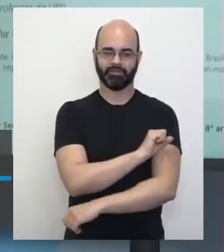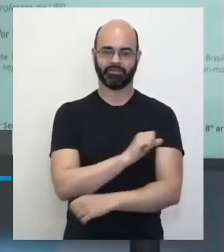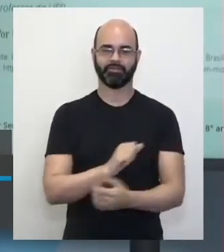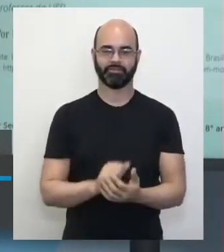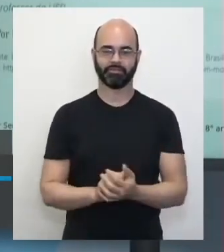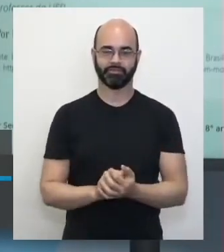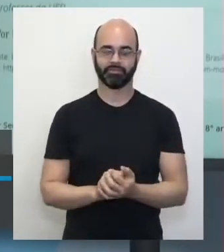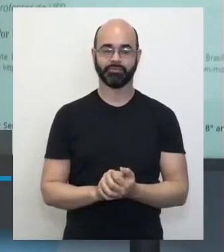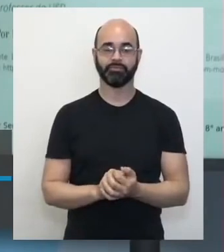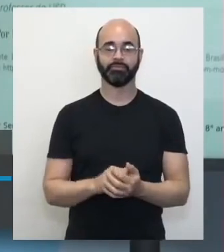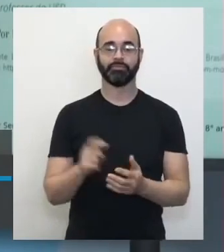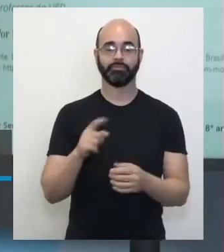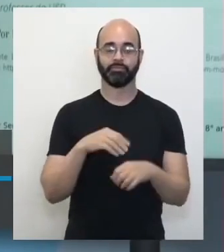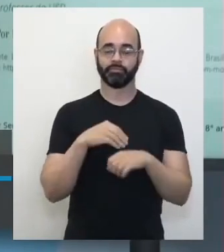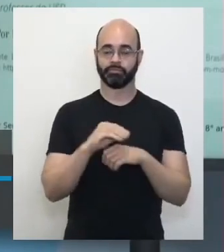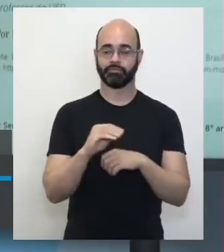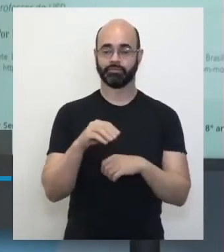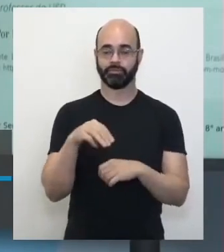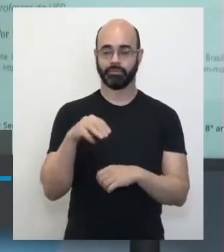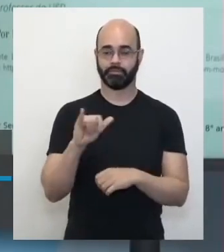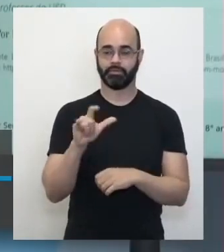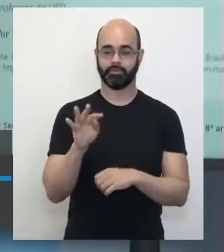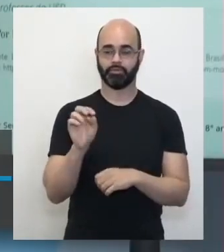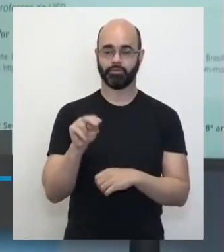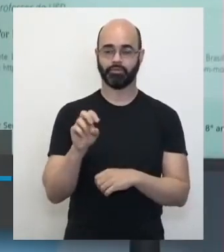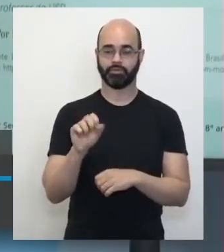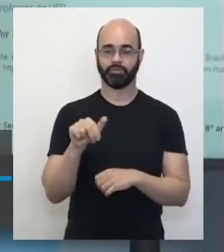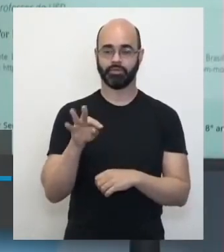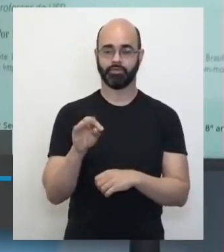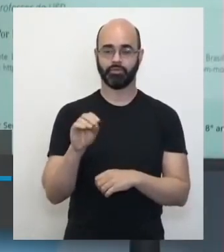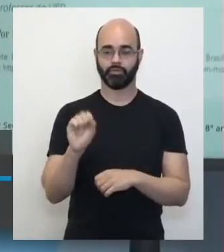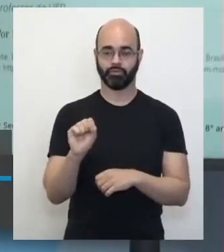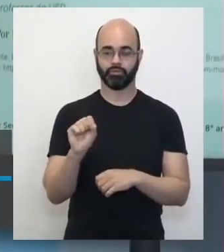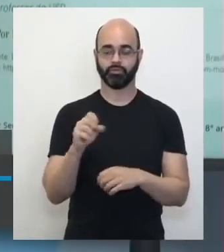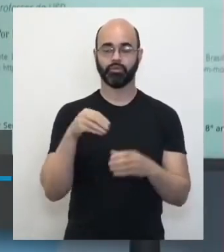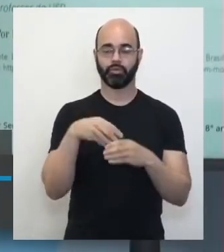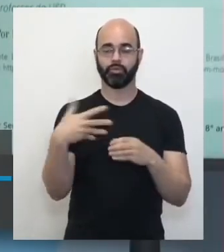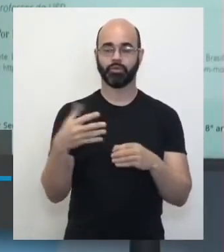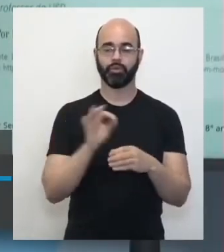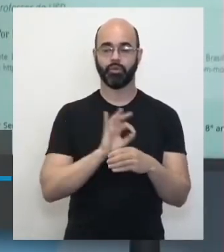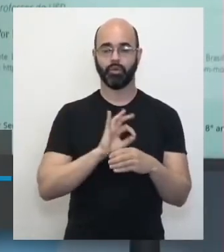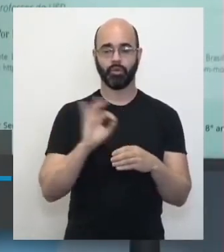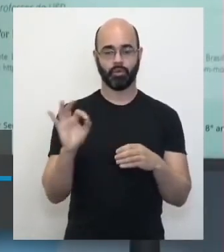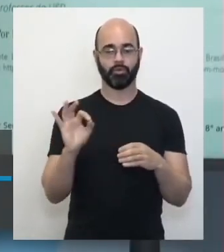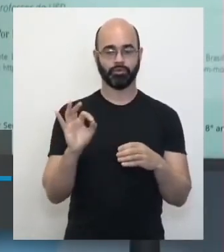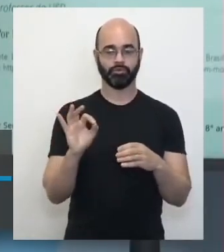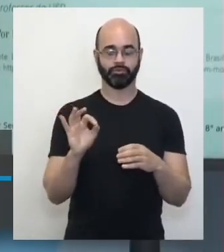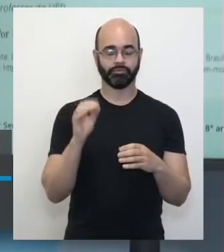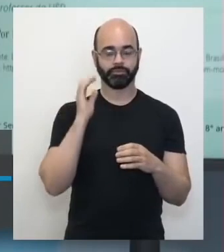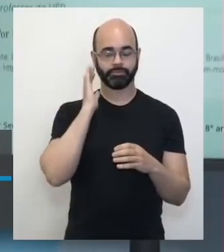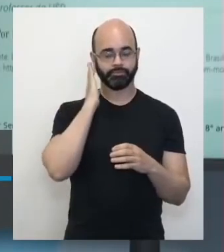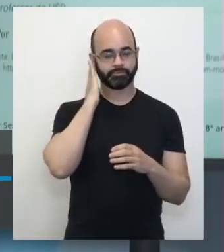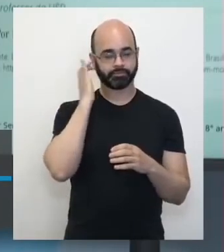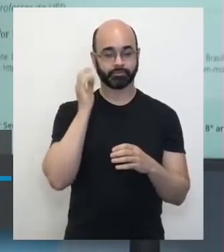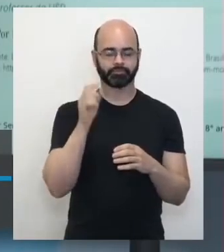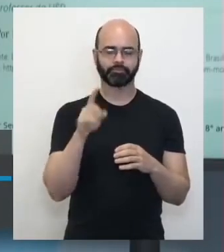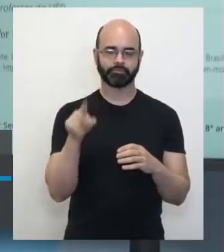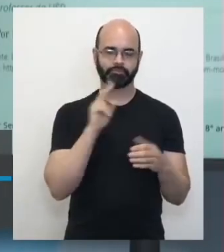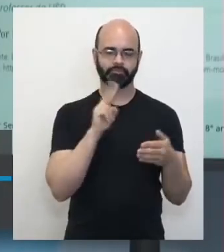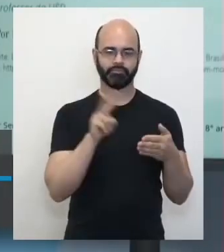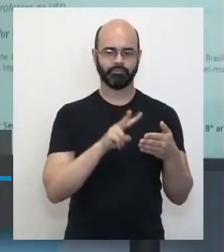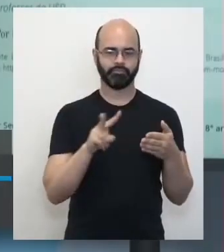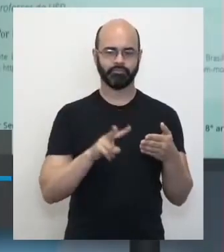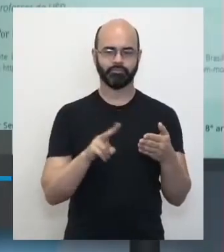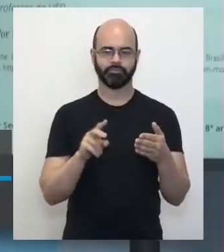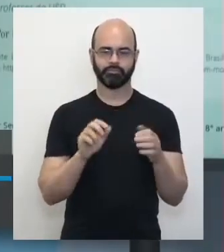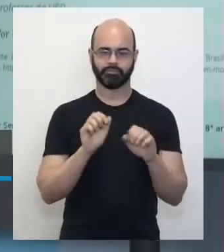busquem sobre o professor Milton Santos, conteúdo excelente, uma linguagem até que acessível para vocês, tá? que vai